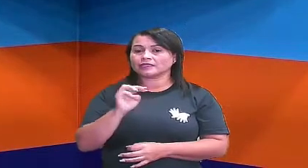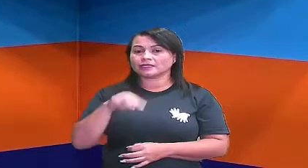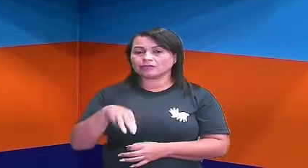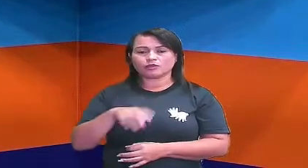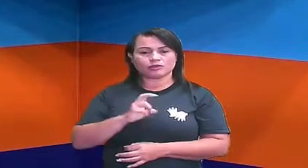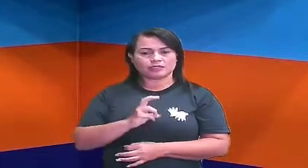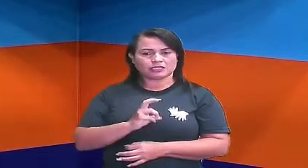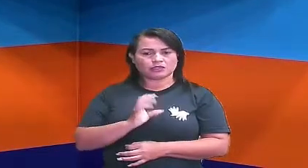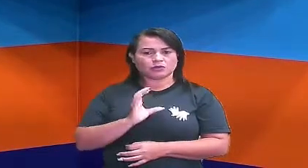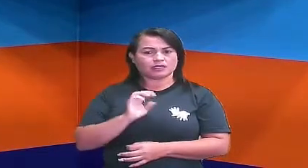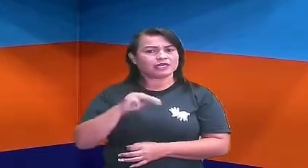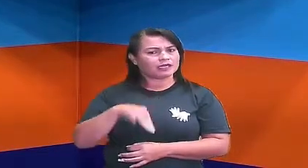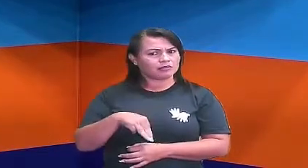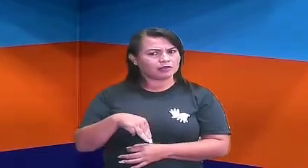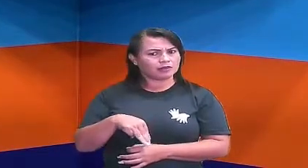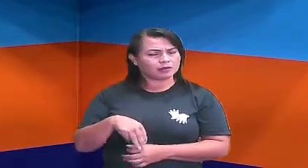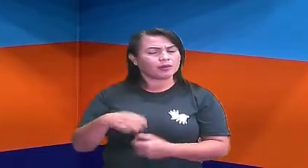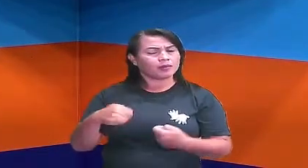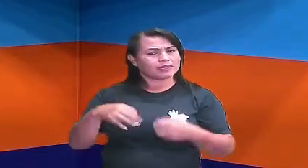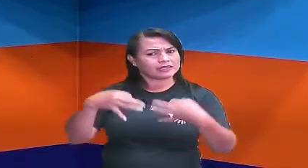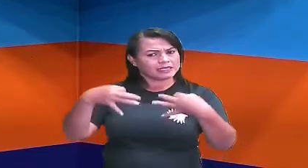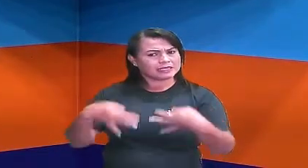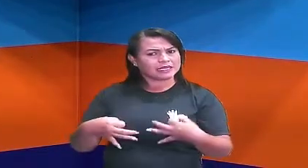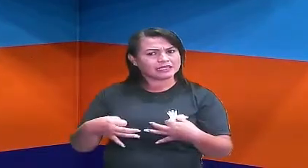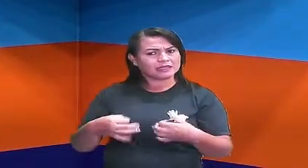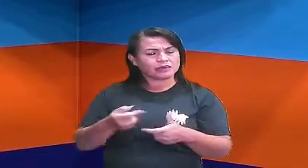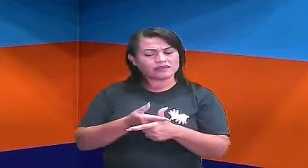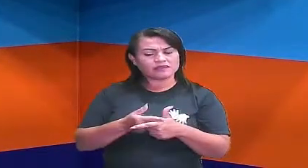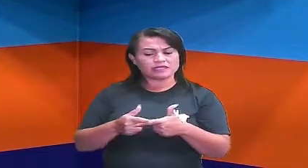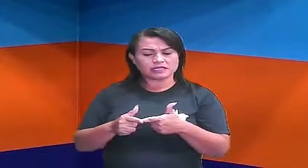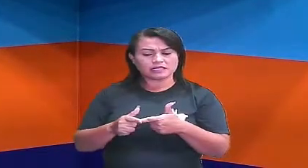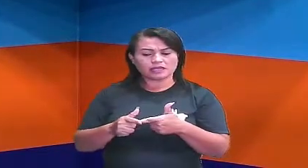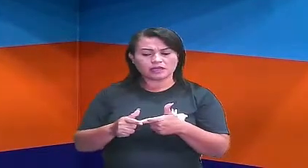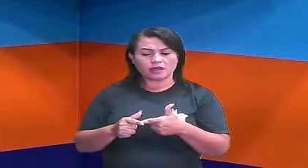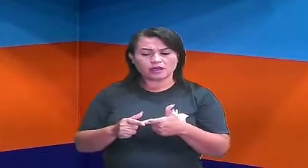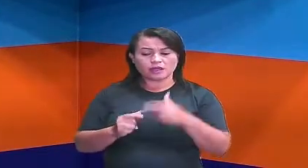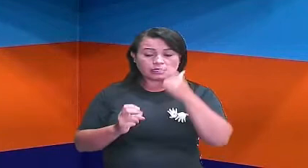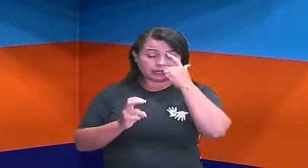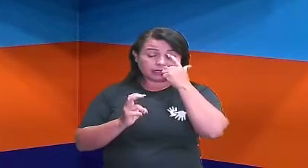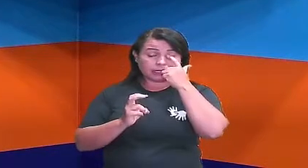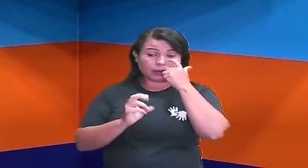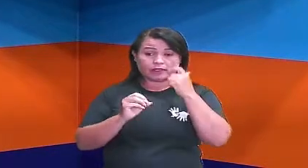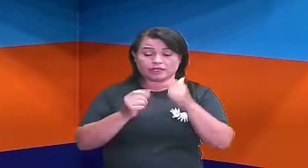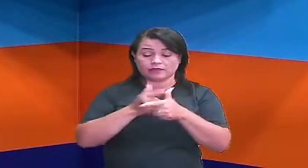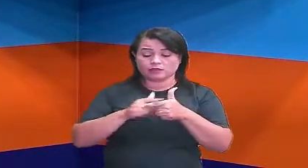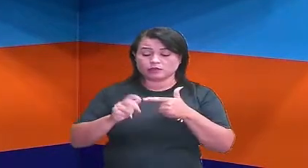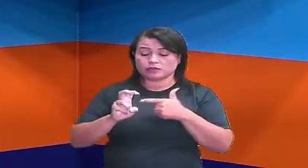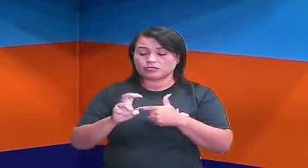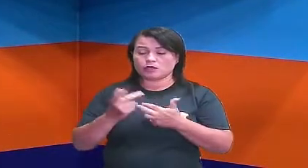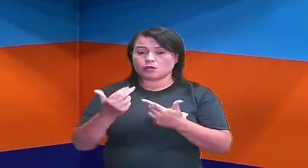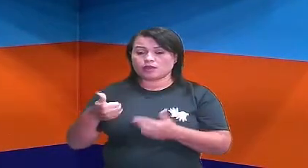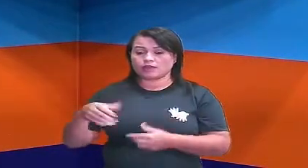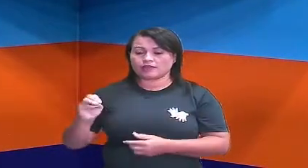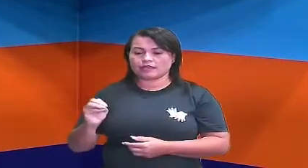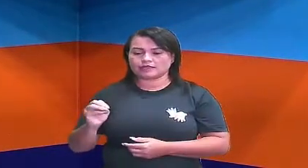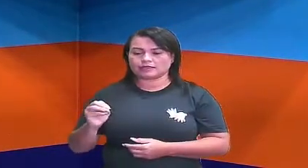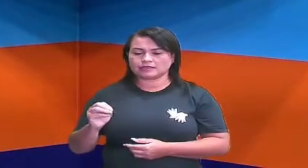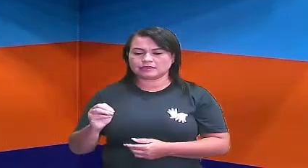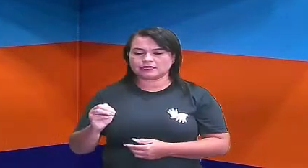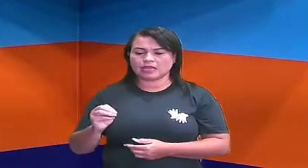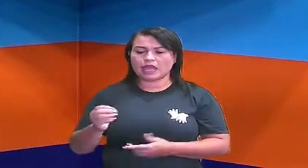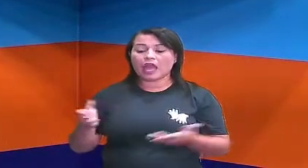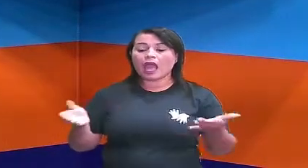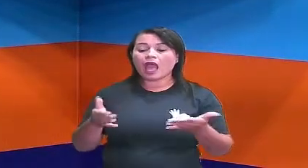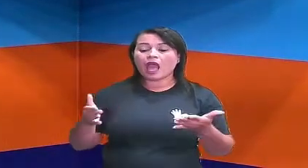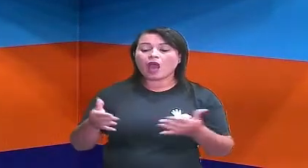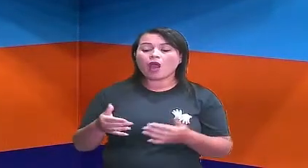Eu não preciso que dê exata essa conta, essa divisão? 50 dividido por 5, 10 cartões. Pega agora